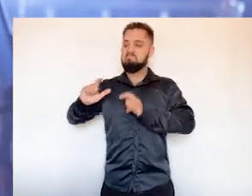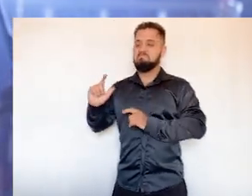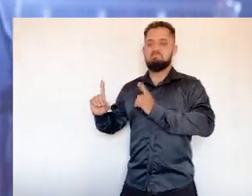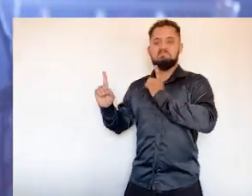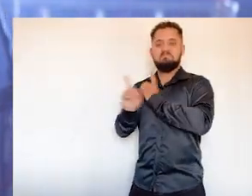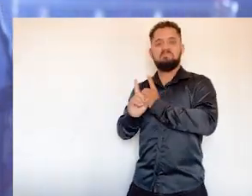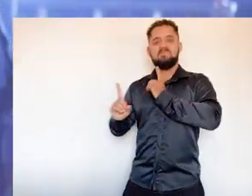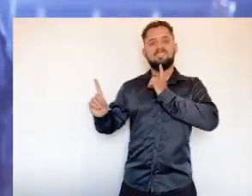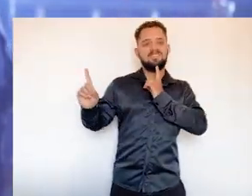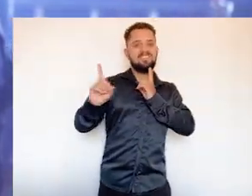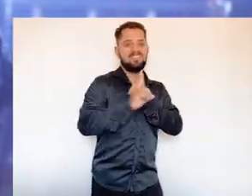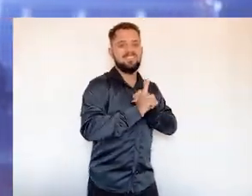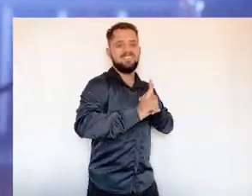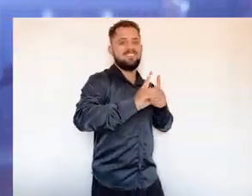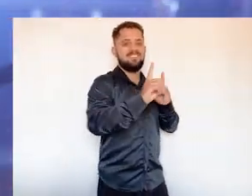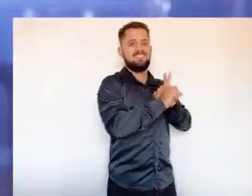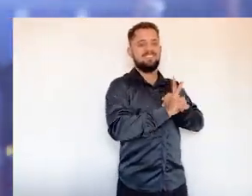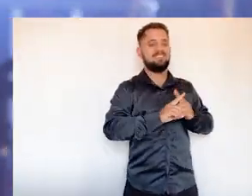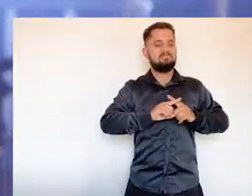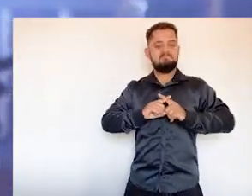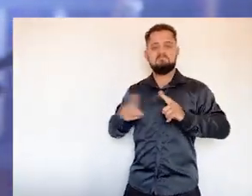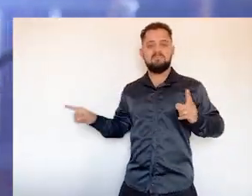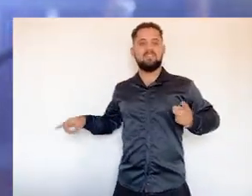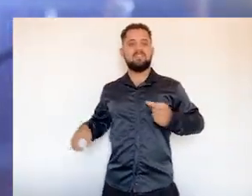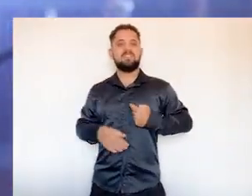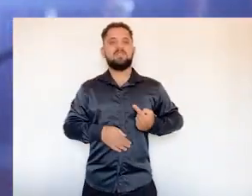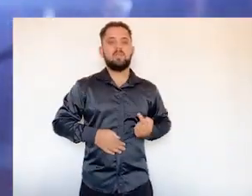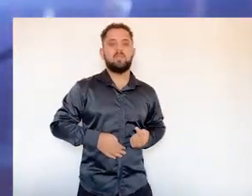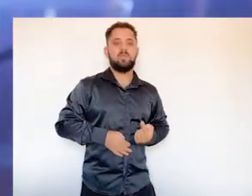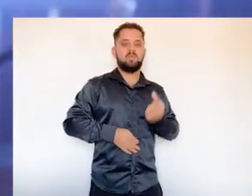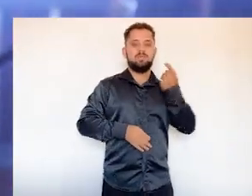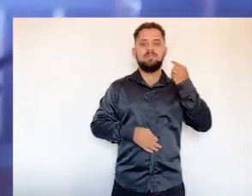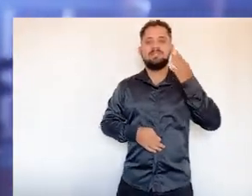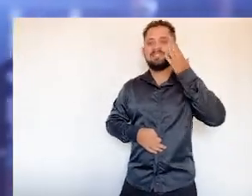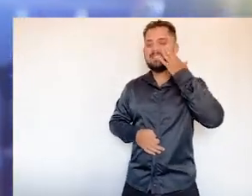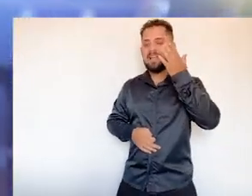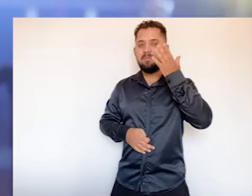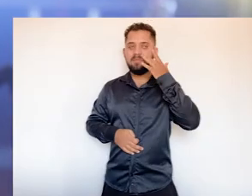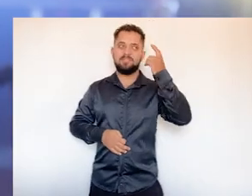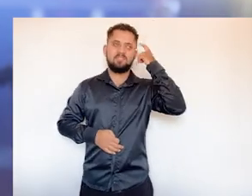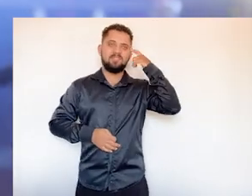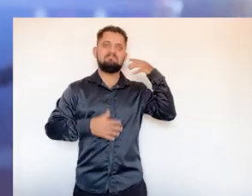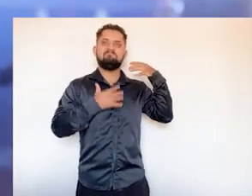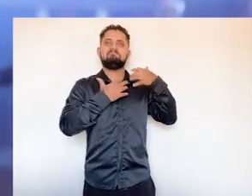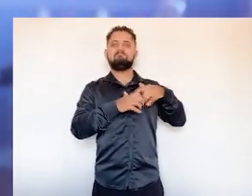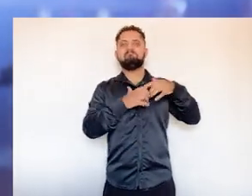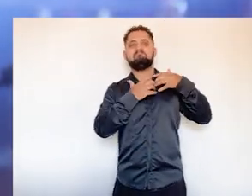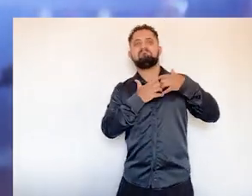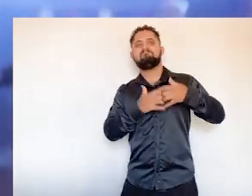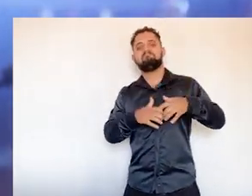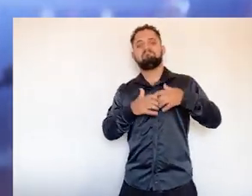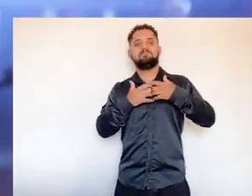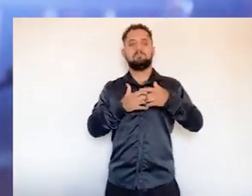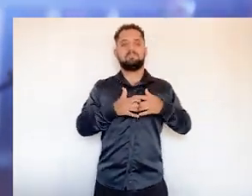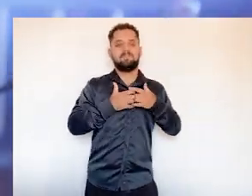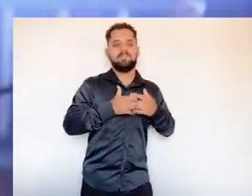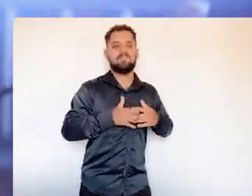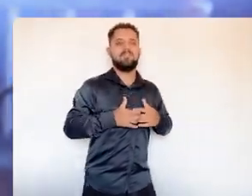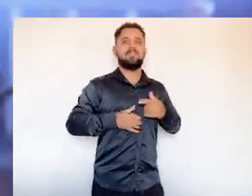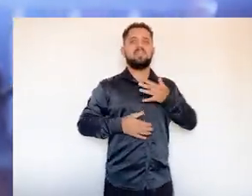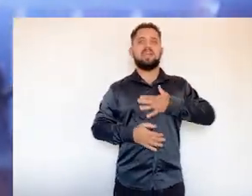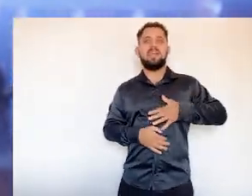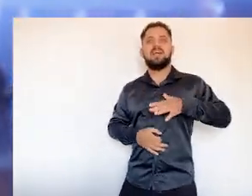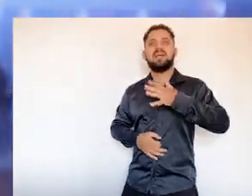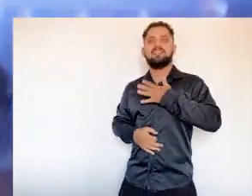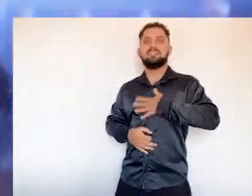pisar. Fiz este baião pra poder pensar, só pra inquietar o meu pensar.